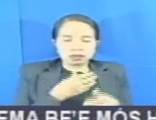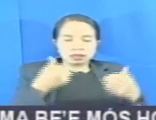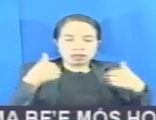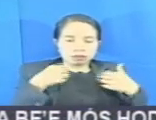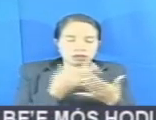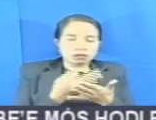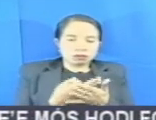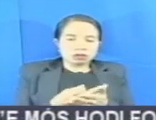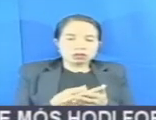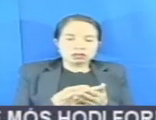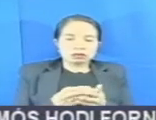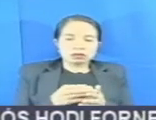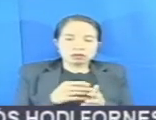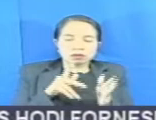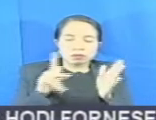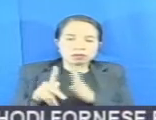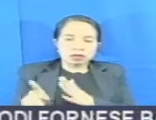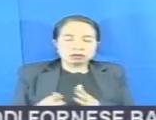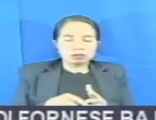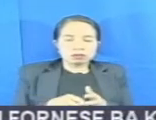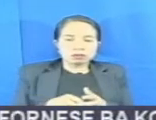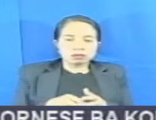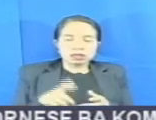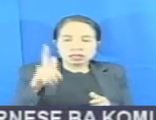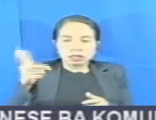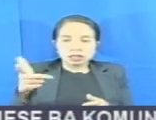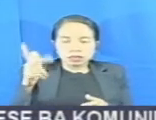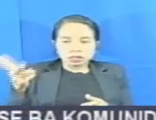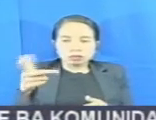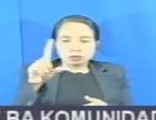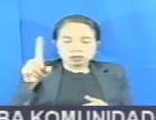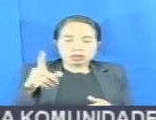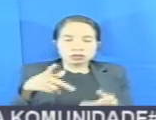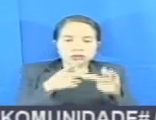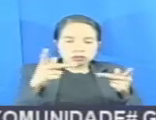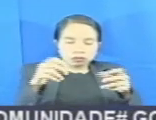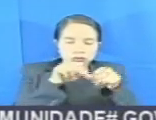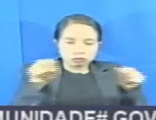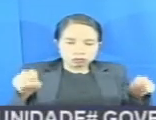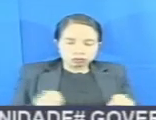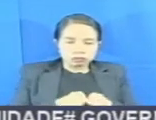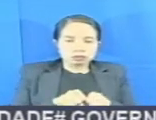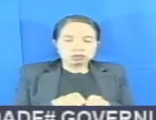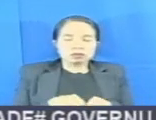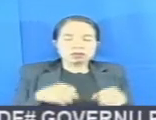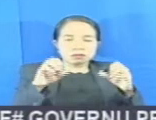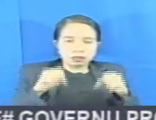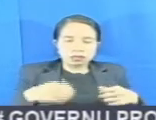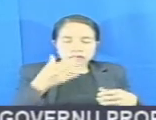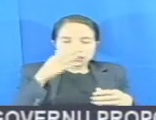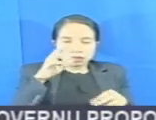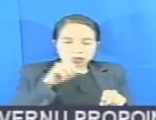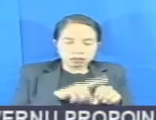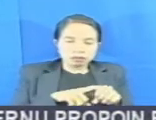plano desenho completo ba 31 lokasi. Depois ita hare iha possibilidade ita bela aumenta tang